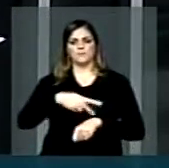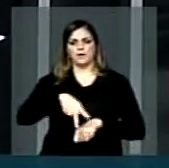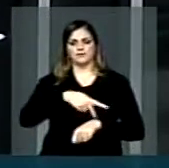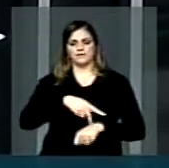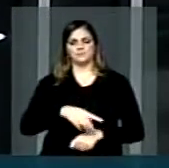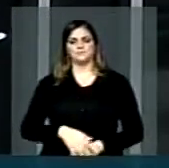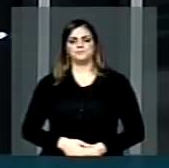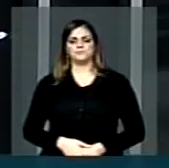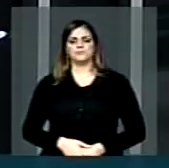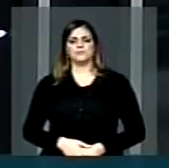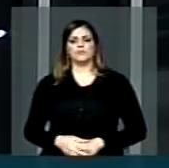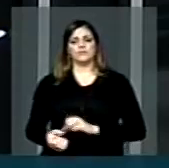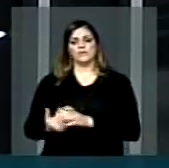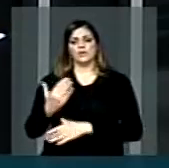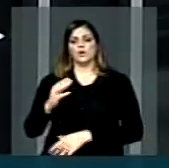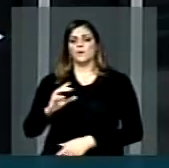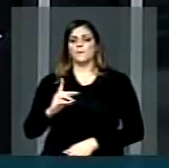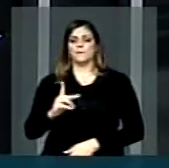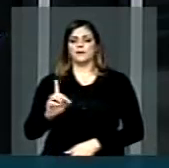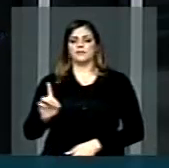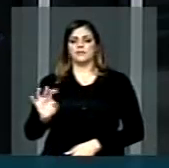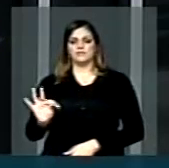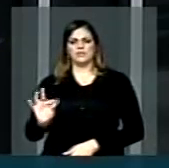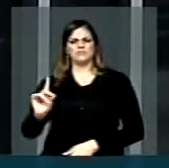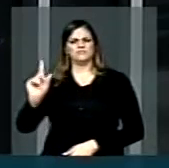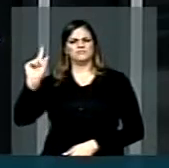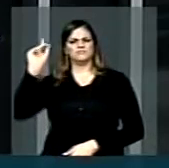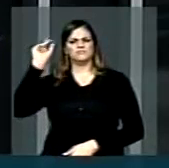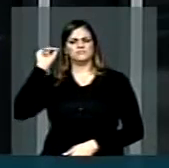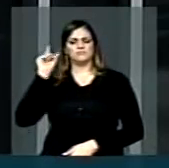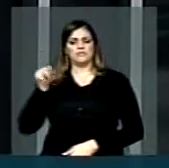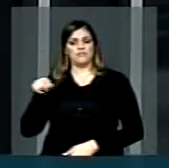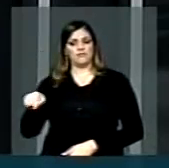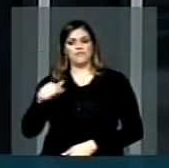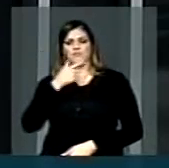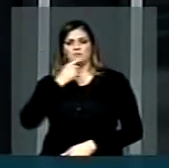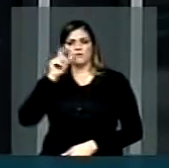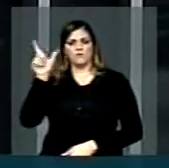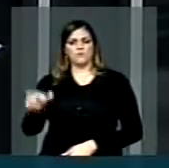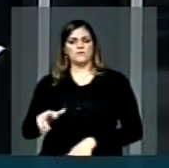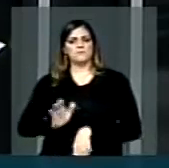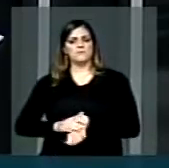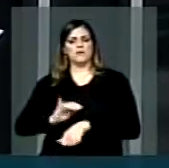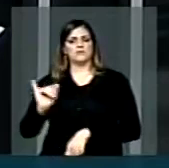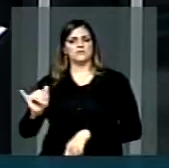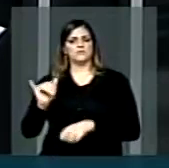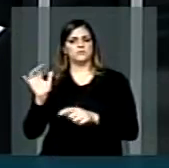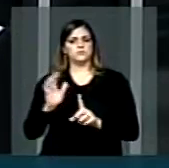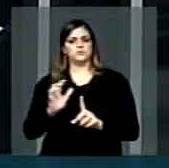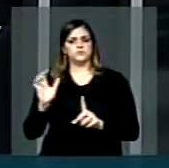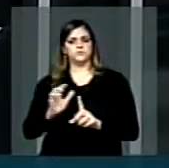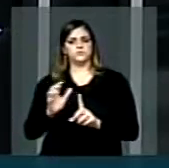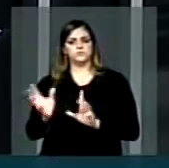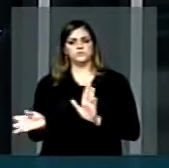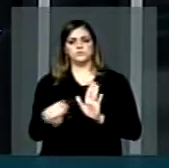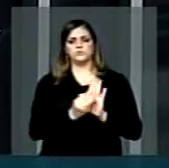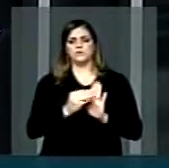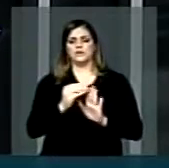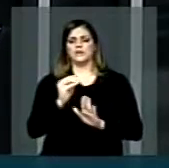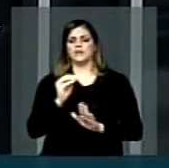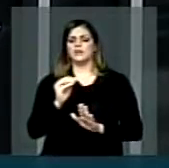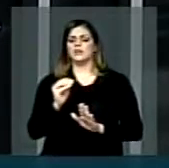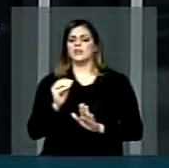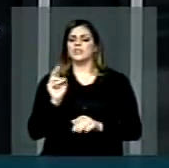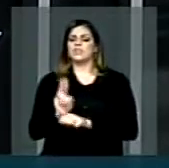Abdias participou da criação do PDT desde a Carta de Lisboa e foi ele a grande inspiração para que o partido incluísse seu estatuto à defesa do